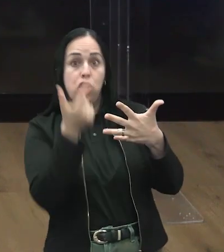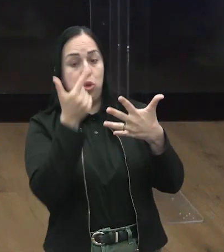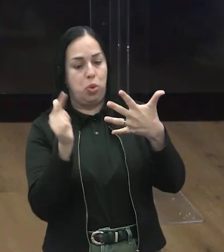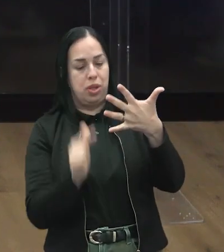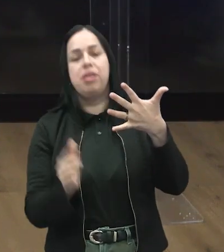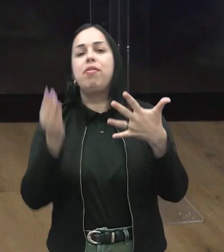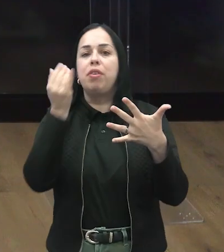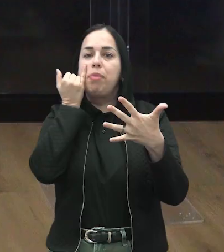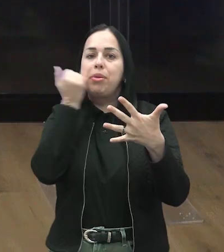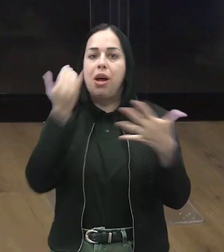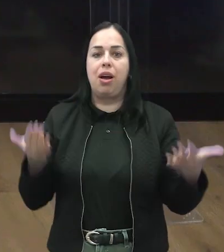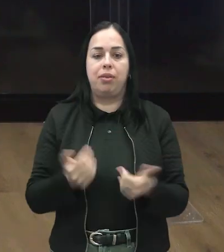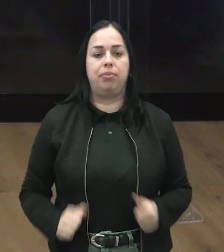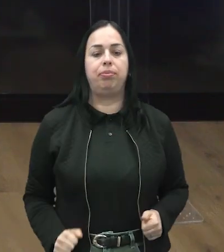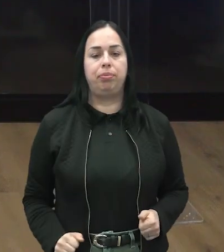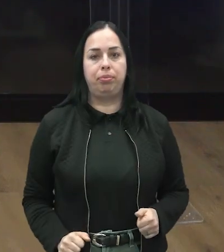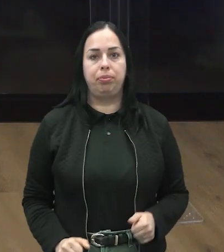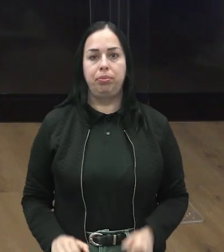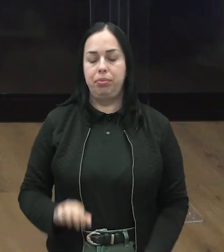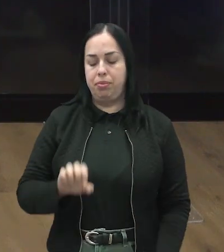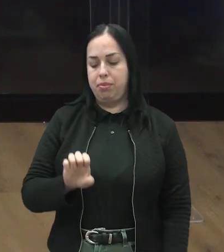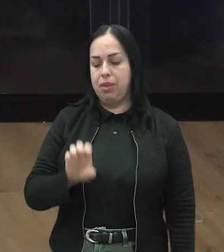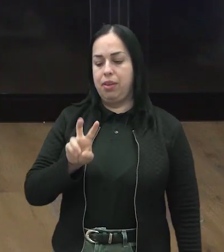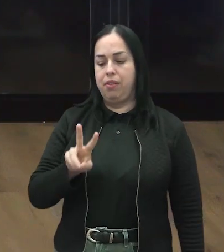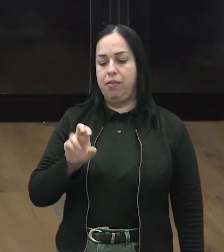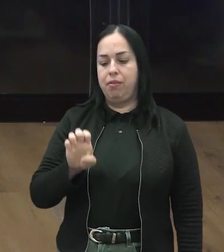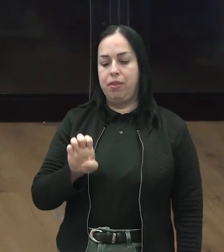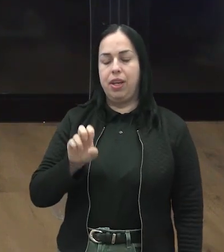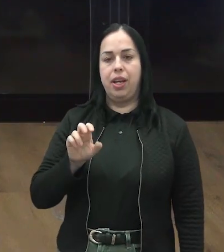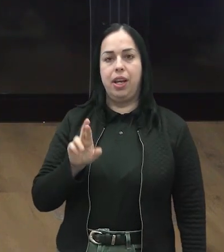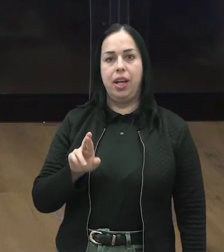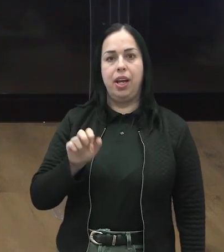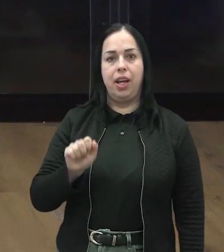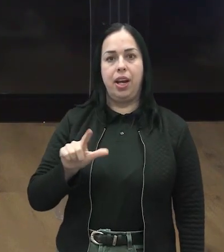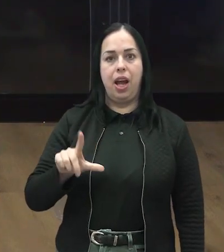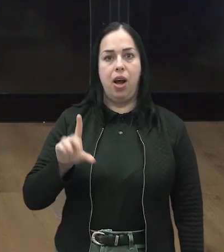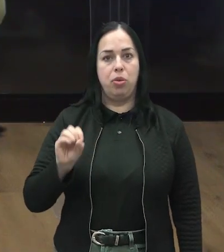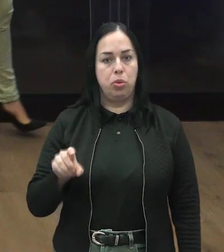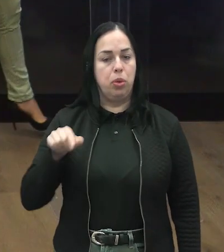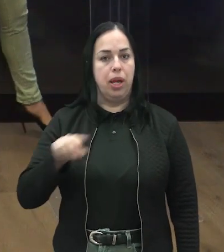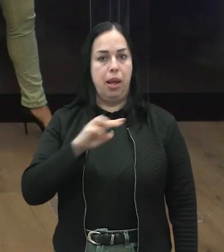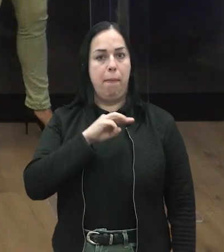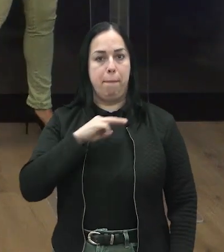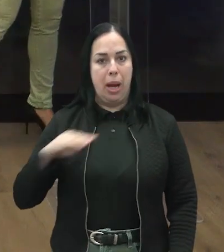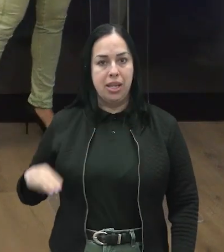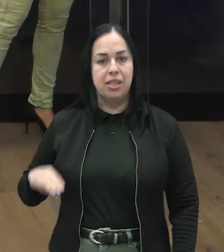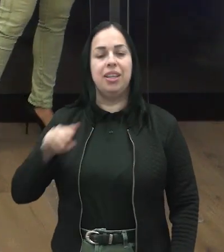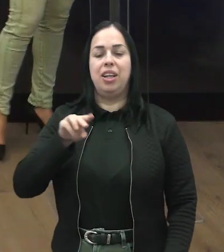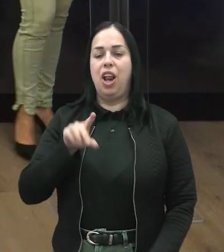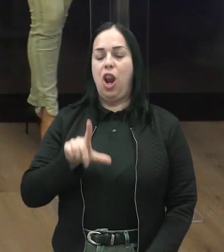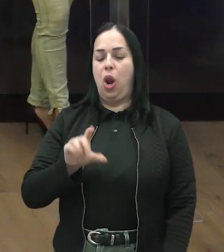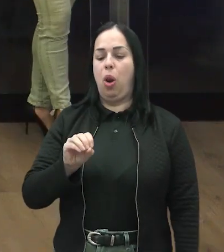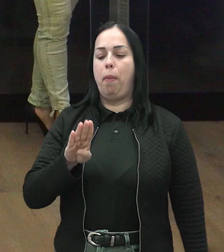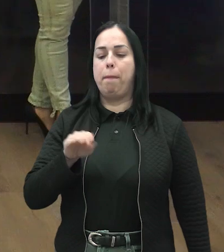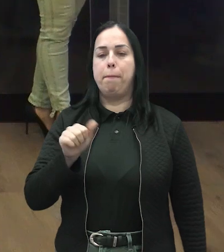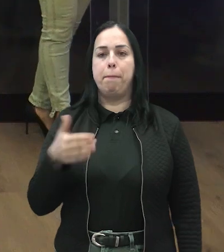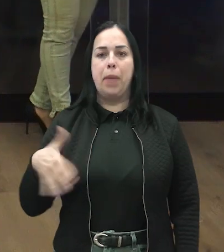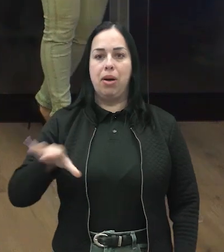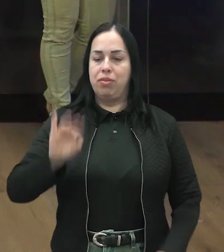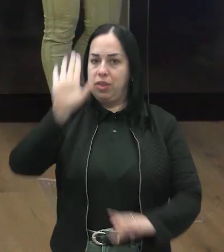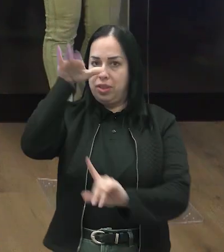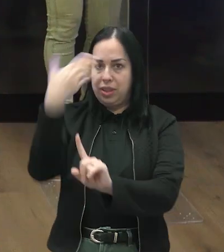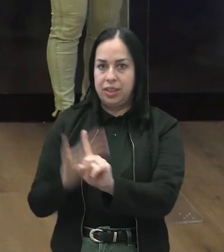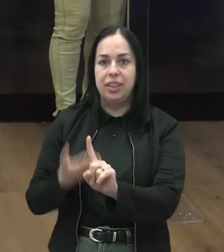a partir de agora. Everaldo Bispo de Souza, mais conhecido como Mestre Lobão, foi homenageado aqui na Câmara Municipal.